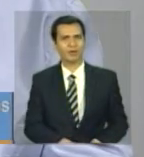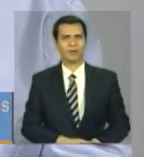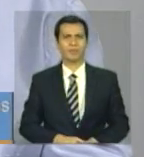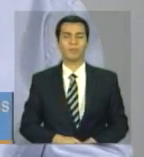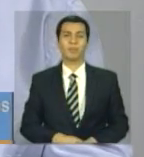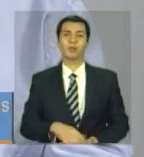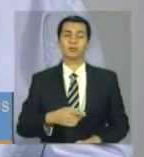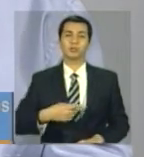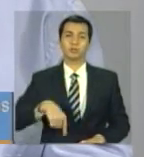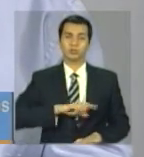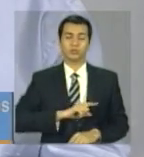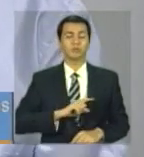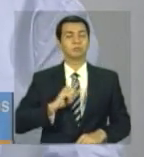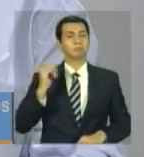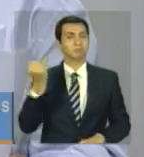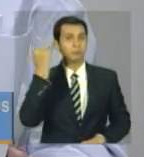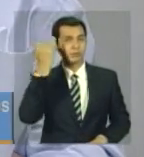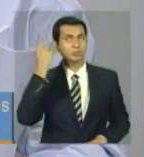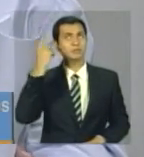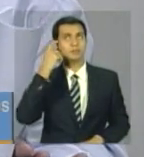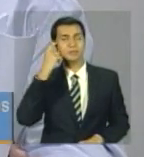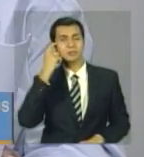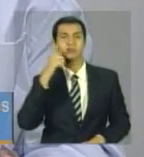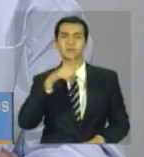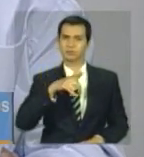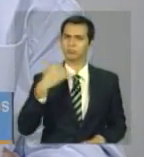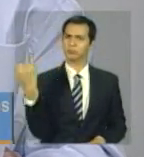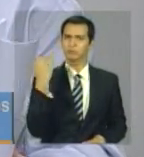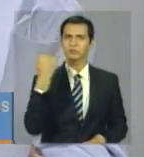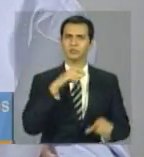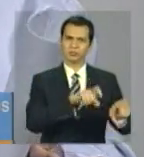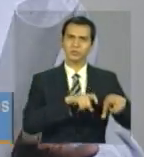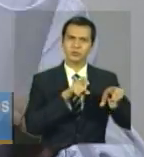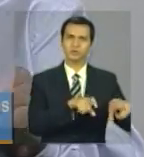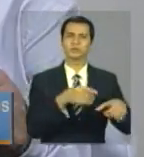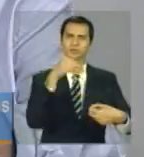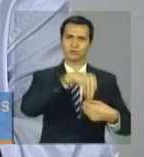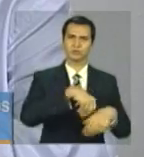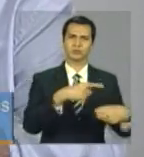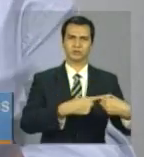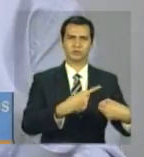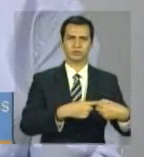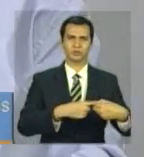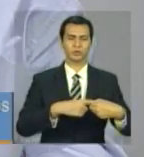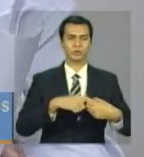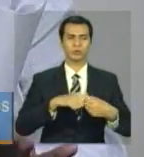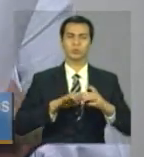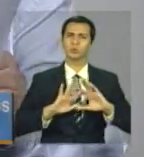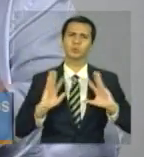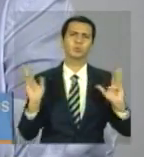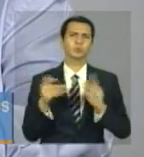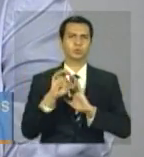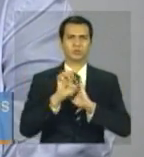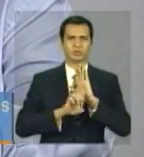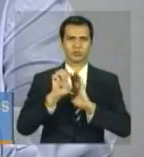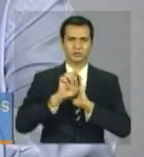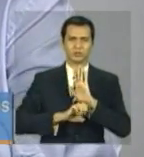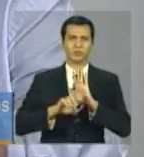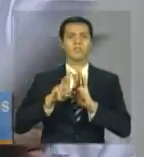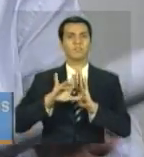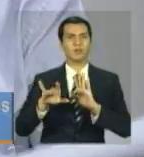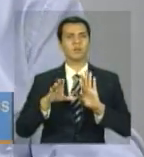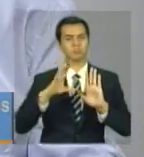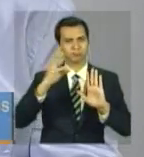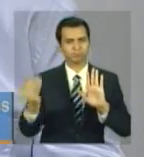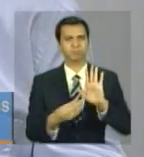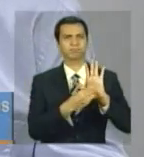É importante para nós essas praças, tanto que nós só vamos estar direcionando hoje, né, todos os editais que saírem daqui agora, a gente vai estar integrando